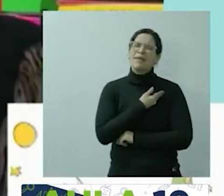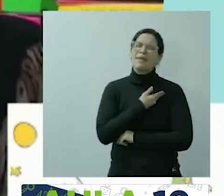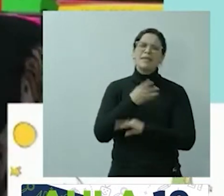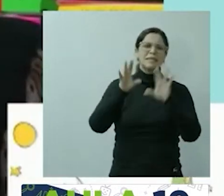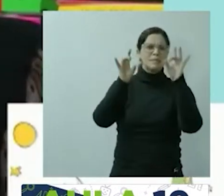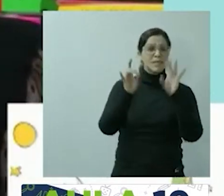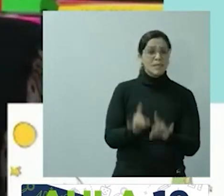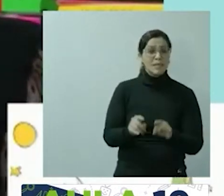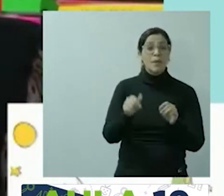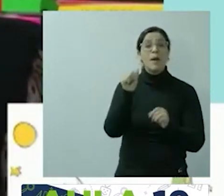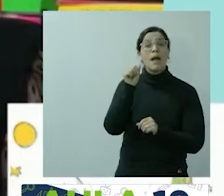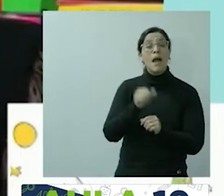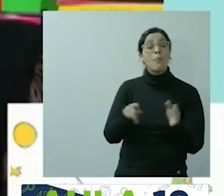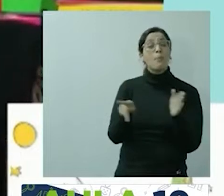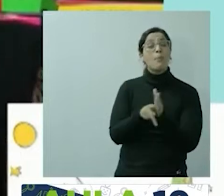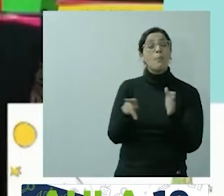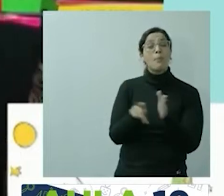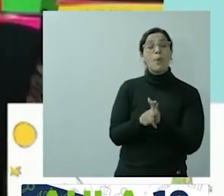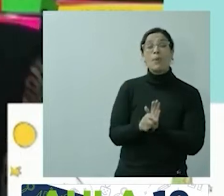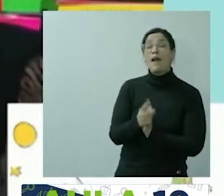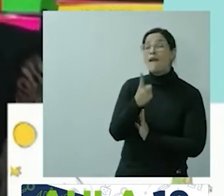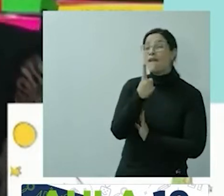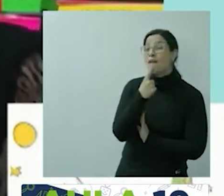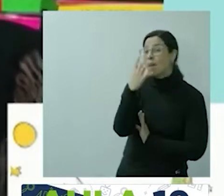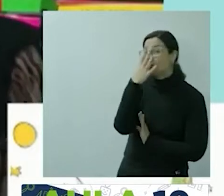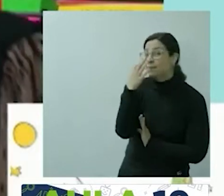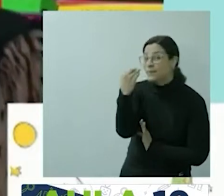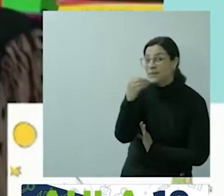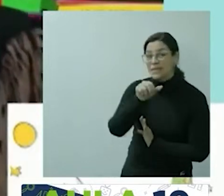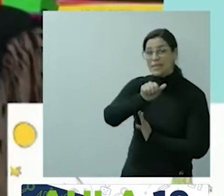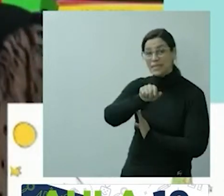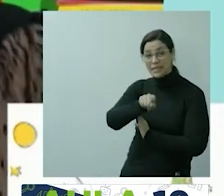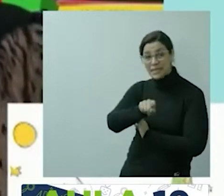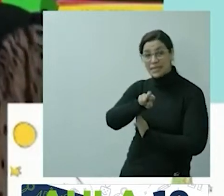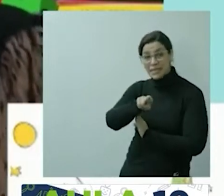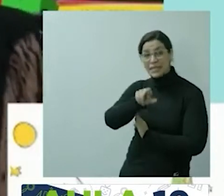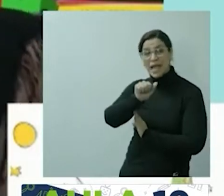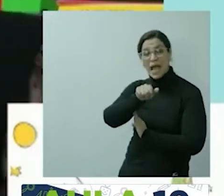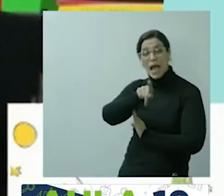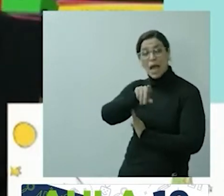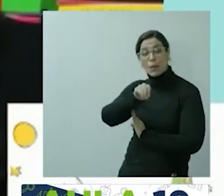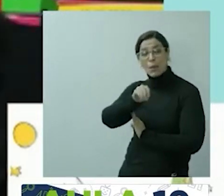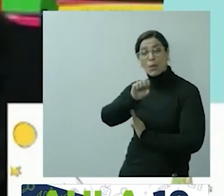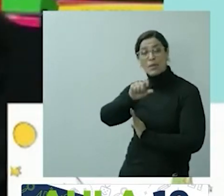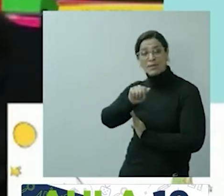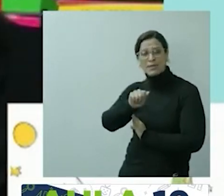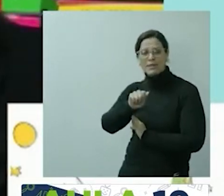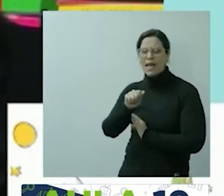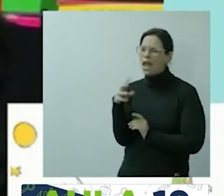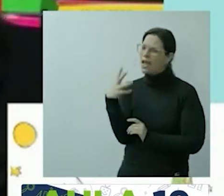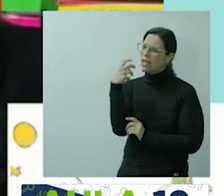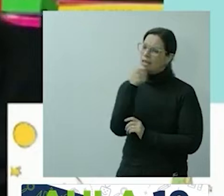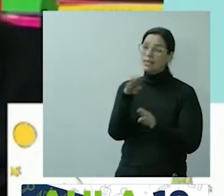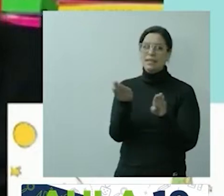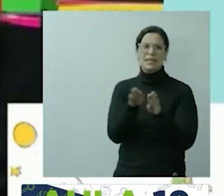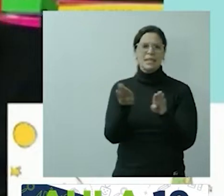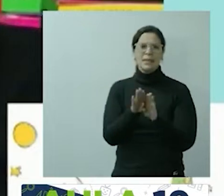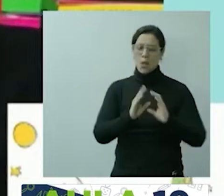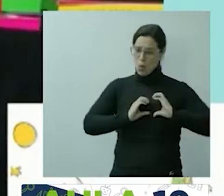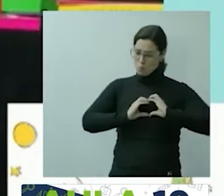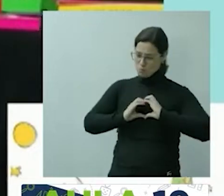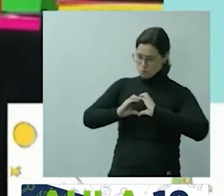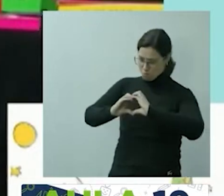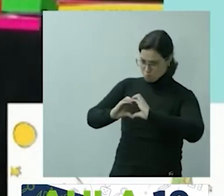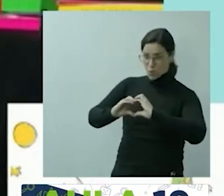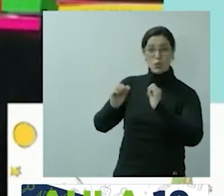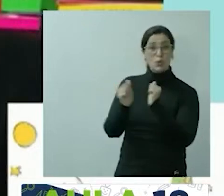a pequena raposa. Ah, a raposa cativou o pequeno príncipe, porque